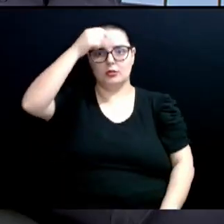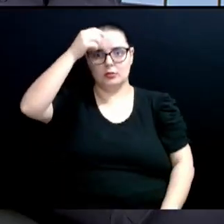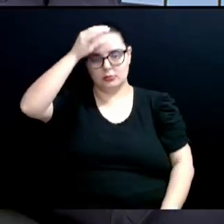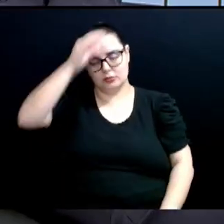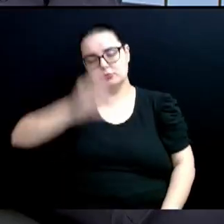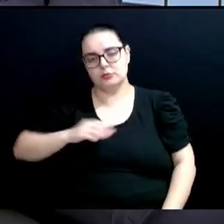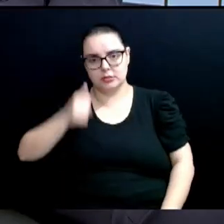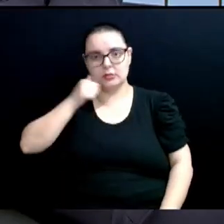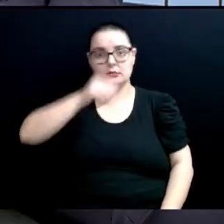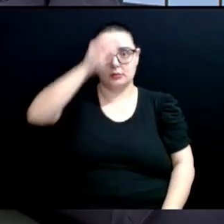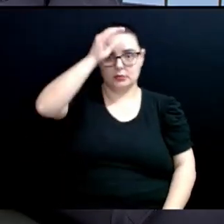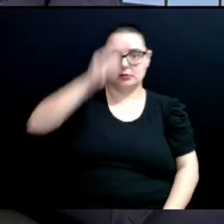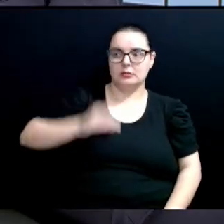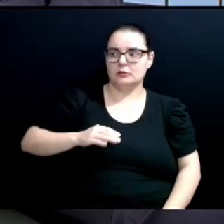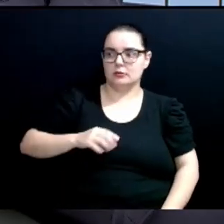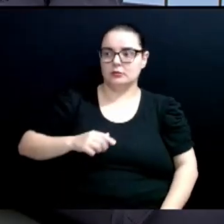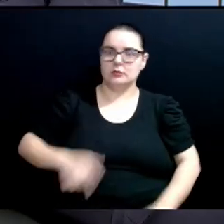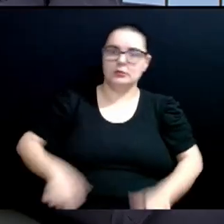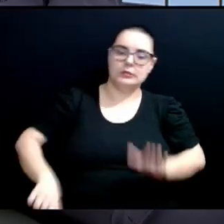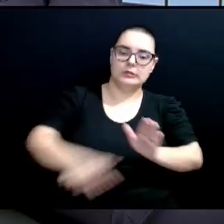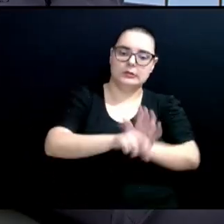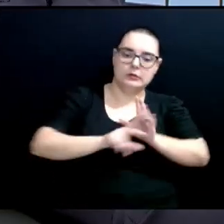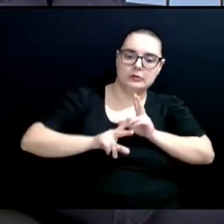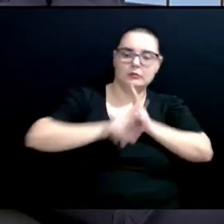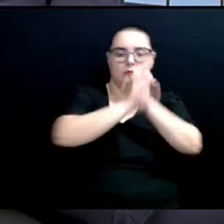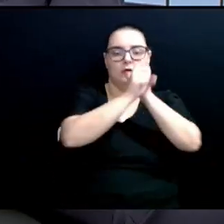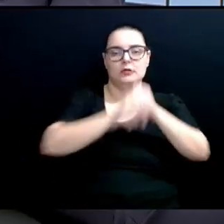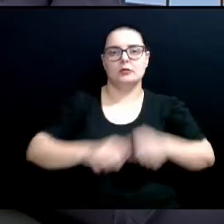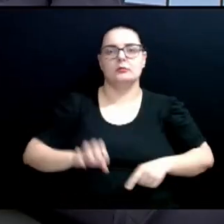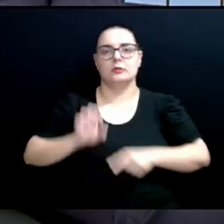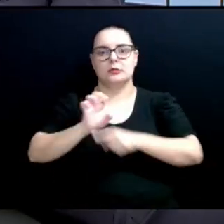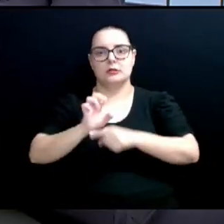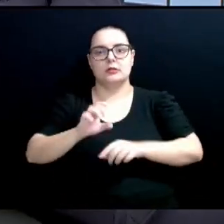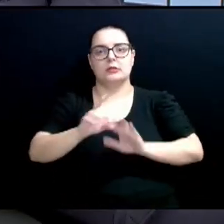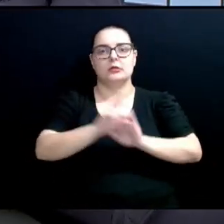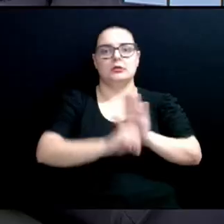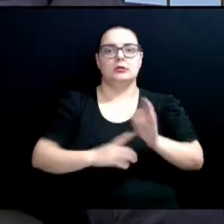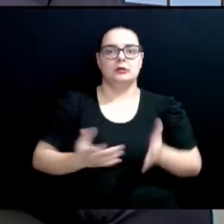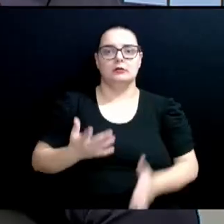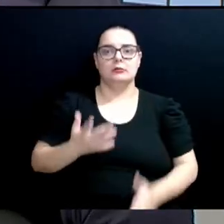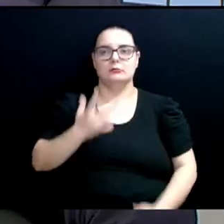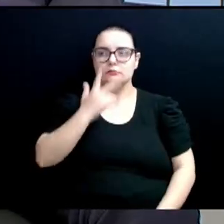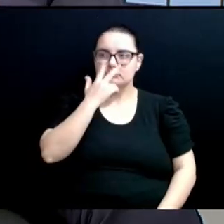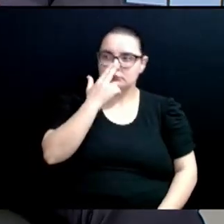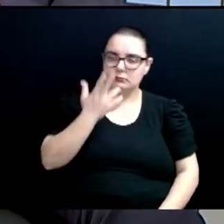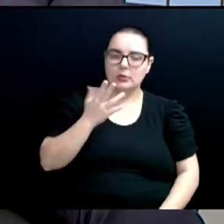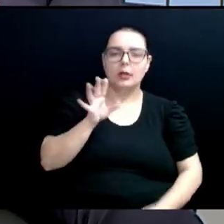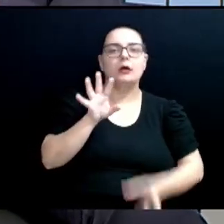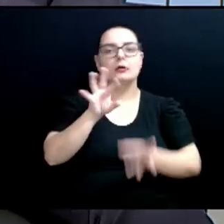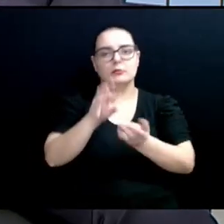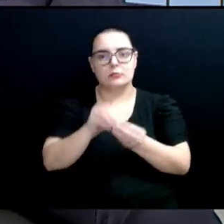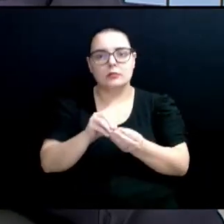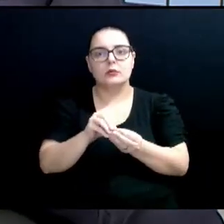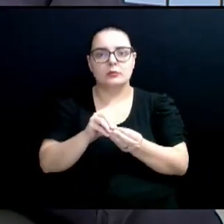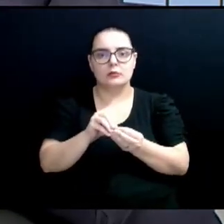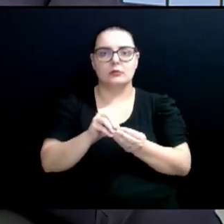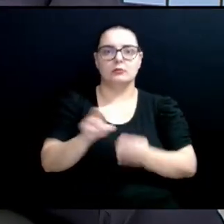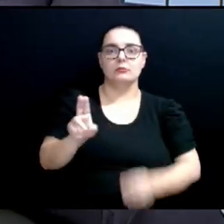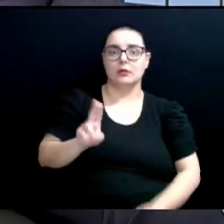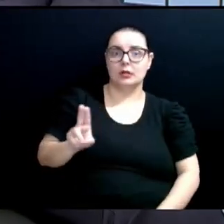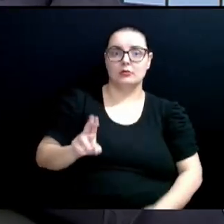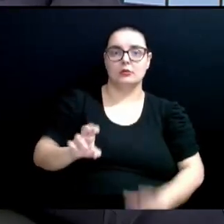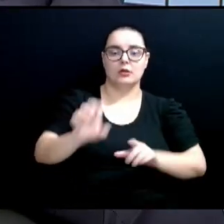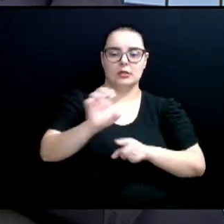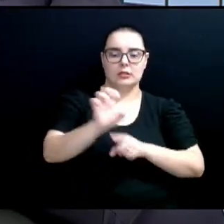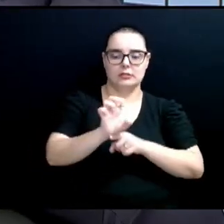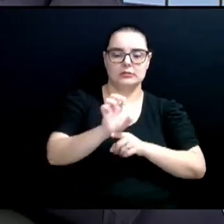dão legitimidade para esse Estado de direito. Esse, me parece, é uma síntese do que esse nome, né, Estado Democrático de Direito,